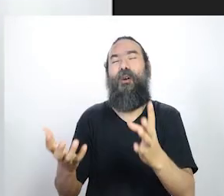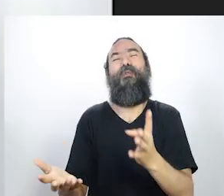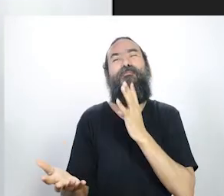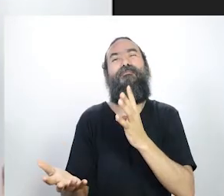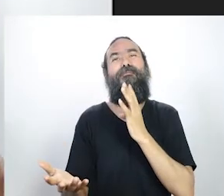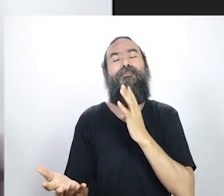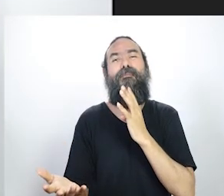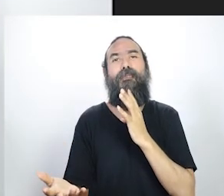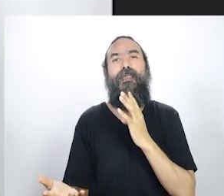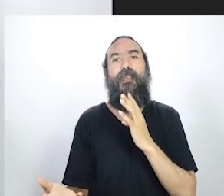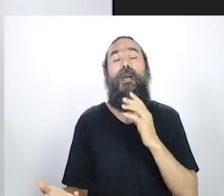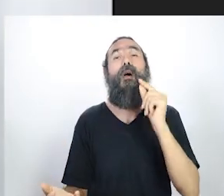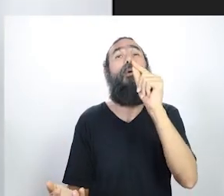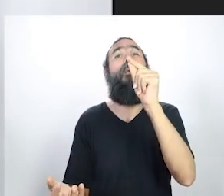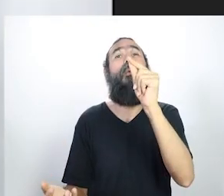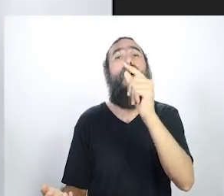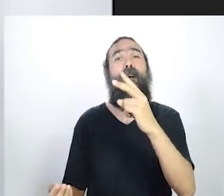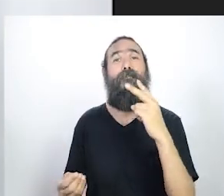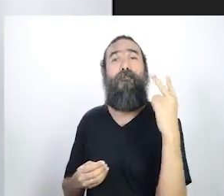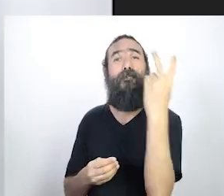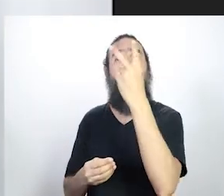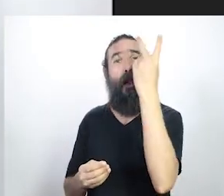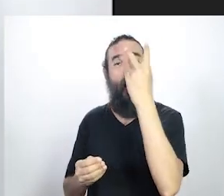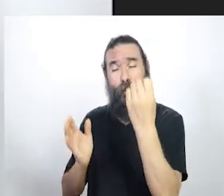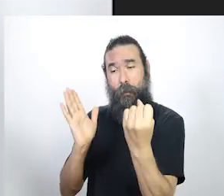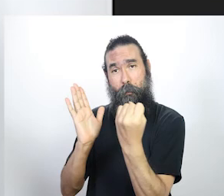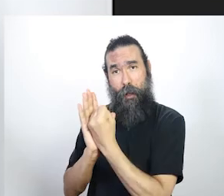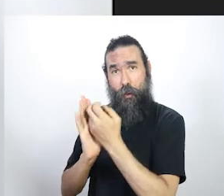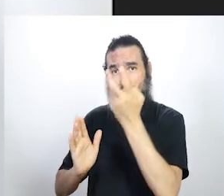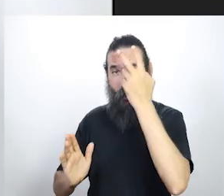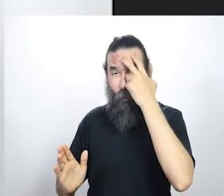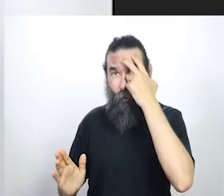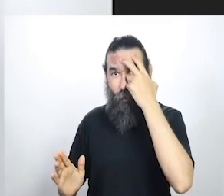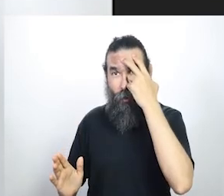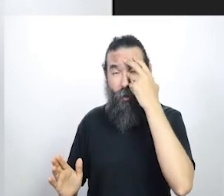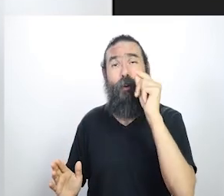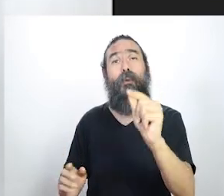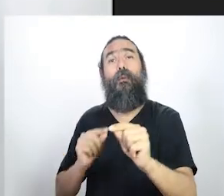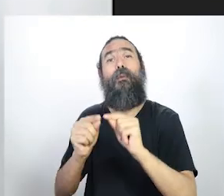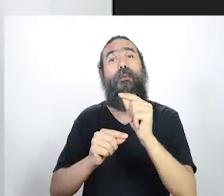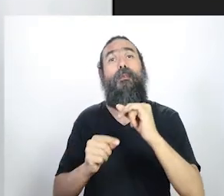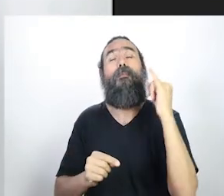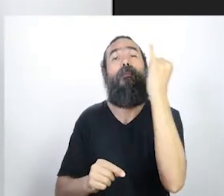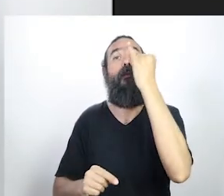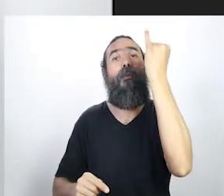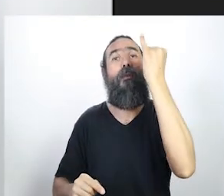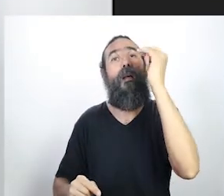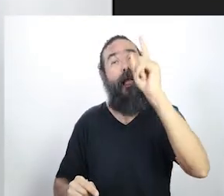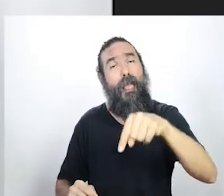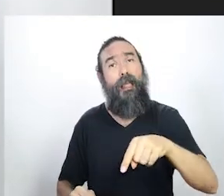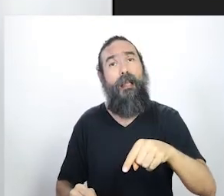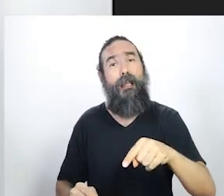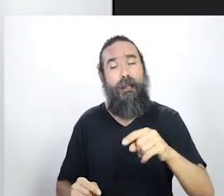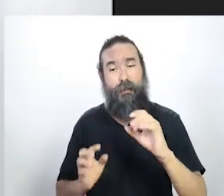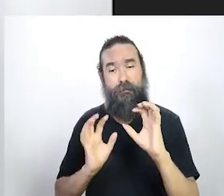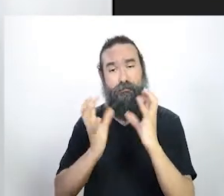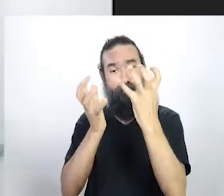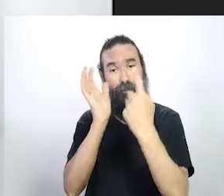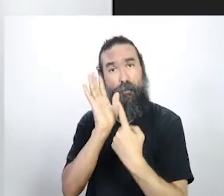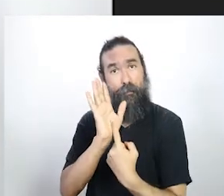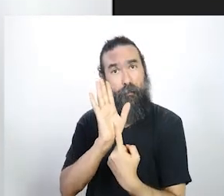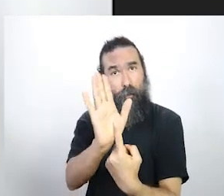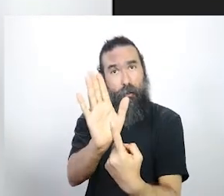além disso, né? A gente sabe aí que é uma manifestação que